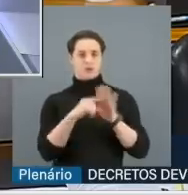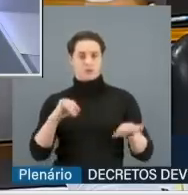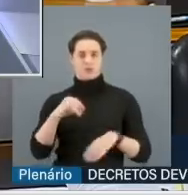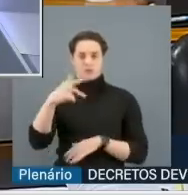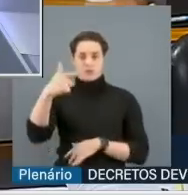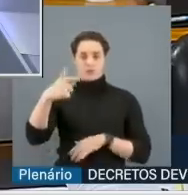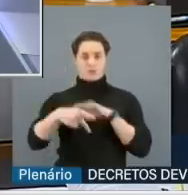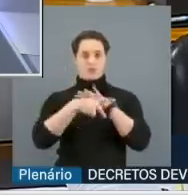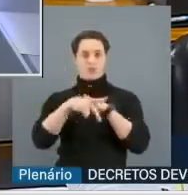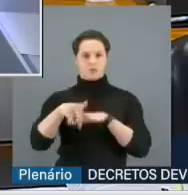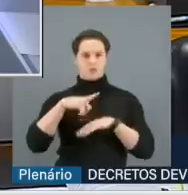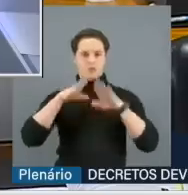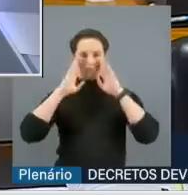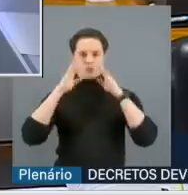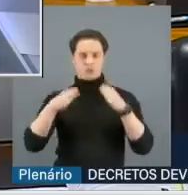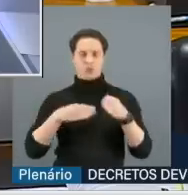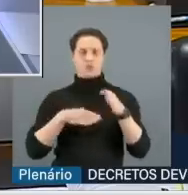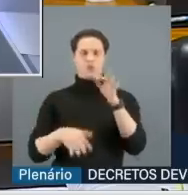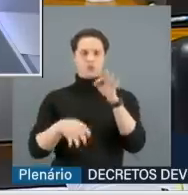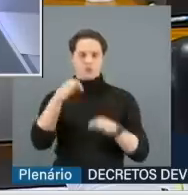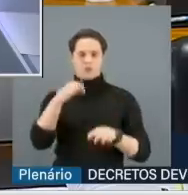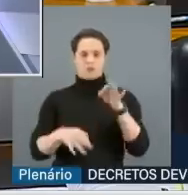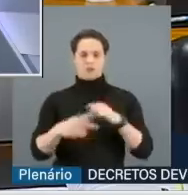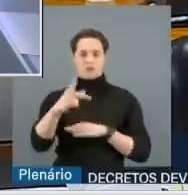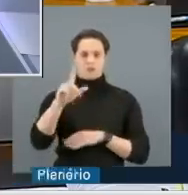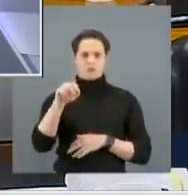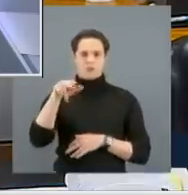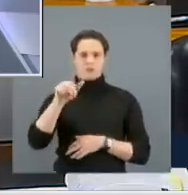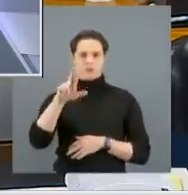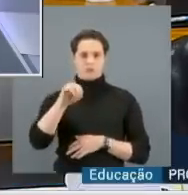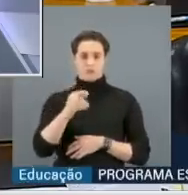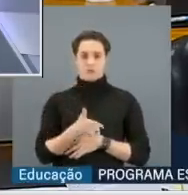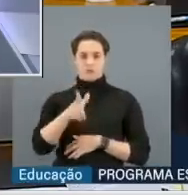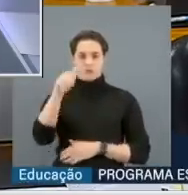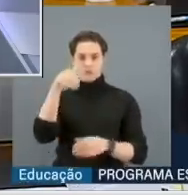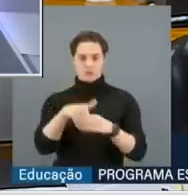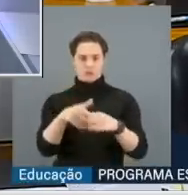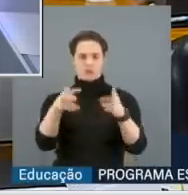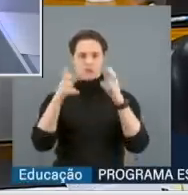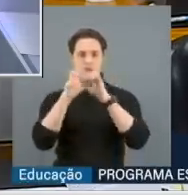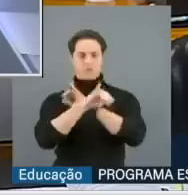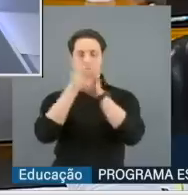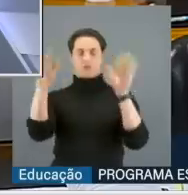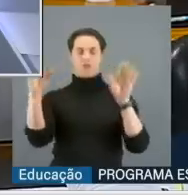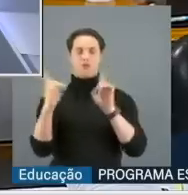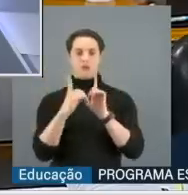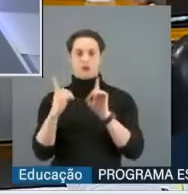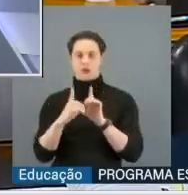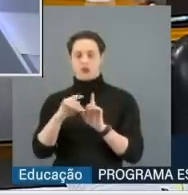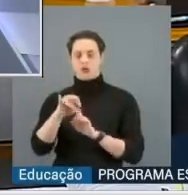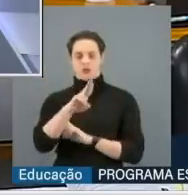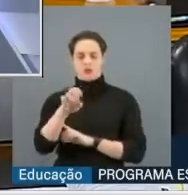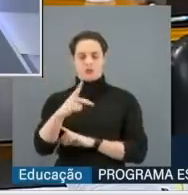ouviu de Mauro Cid que ele não queria responder, e mesmo assim, continuou a lançar perguntas